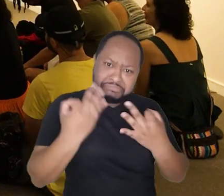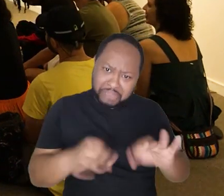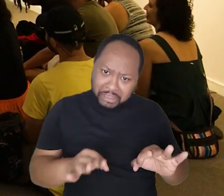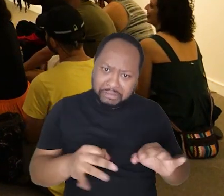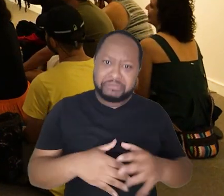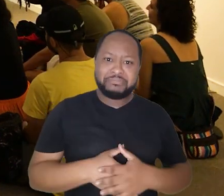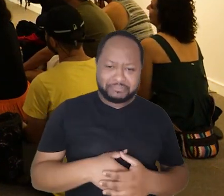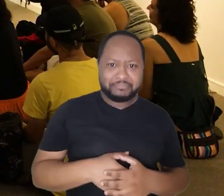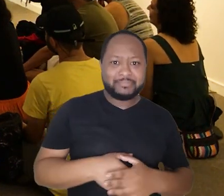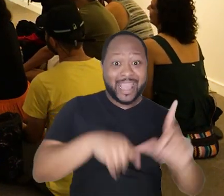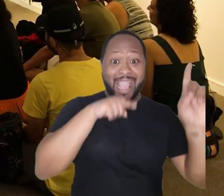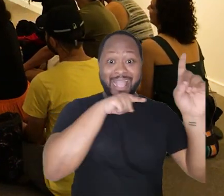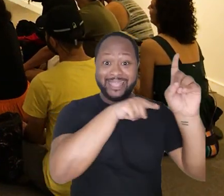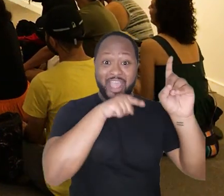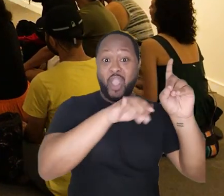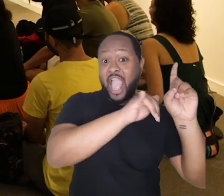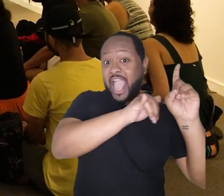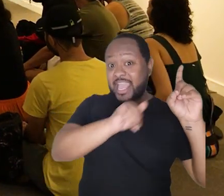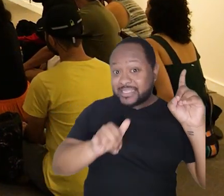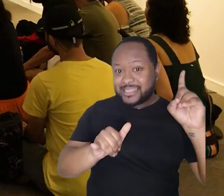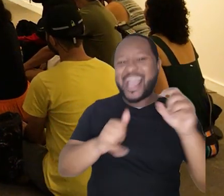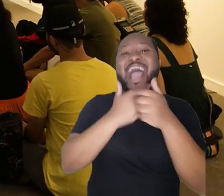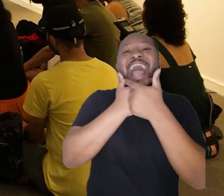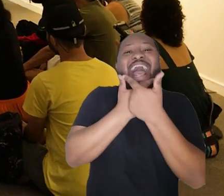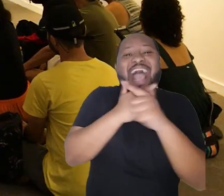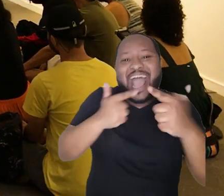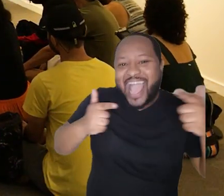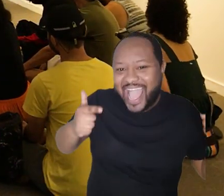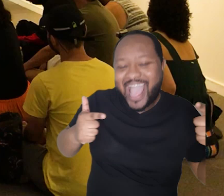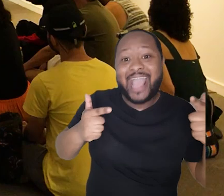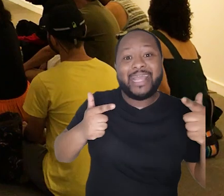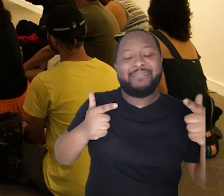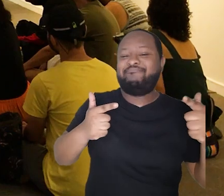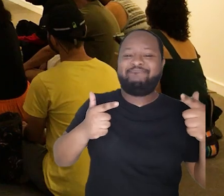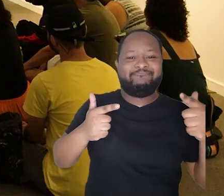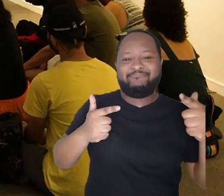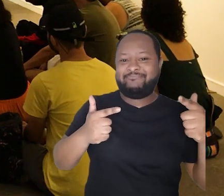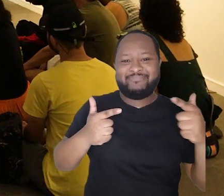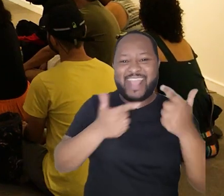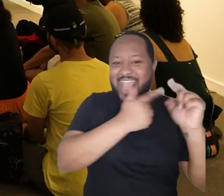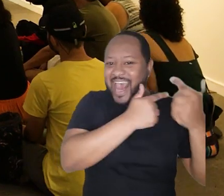isso. O deus Niame, ele riu na cara do Anansi.